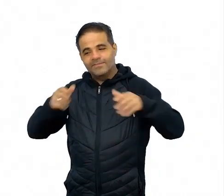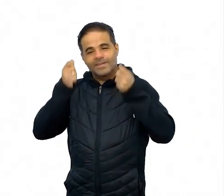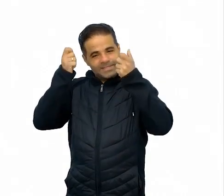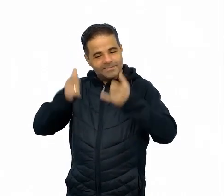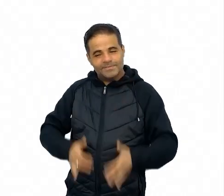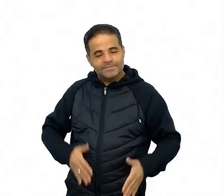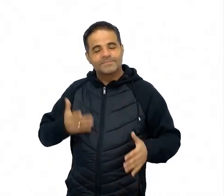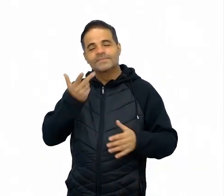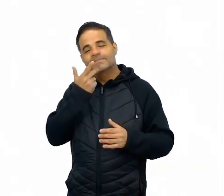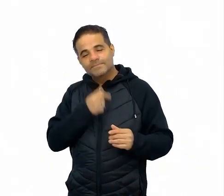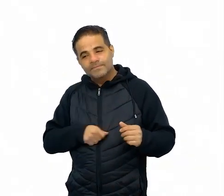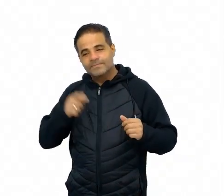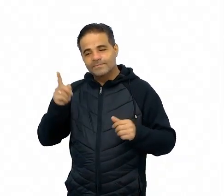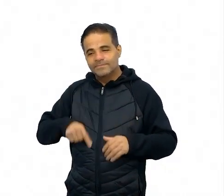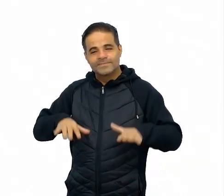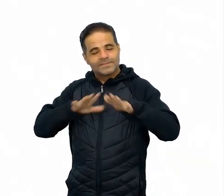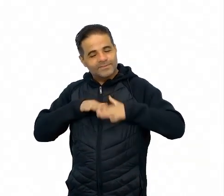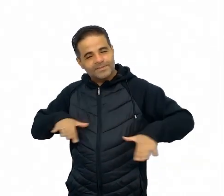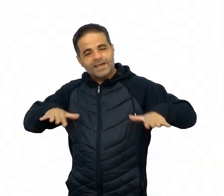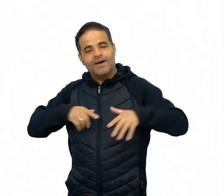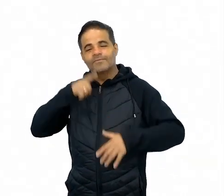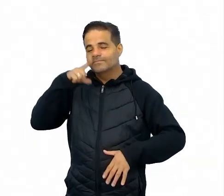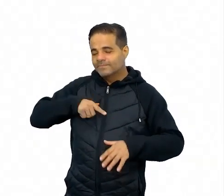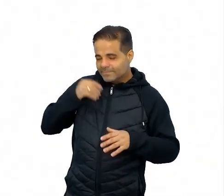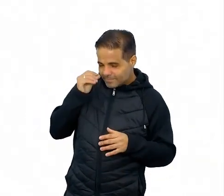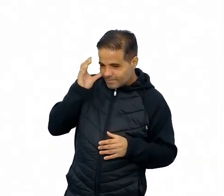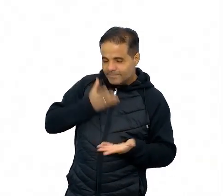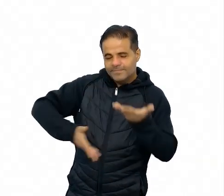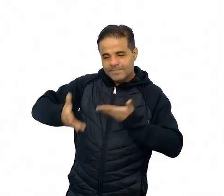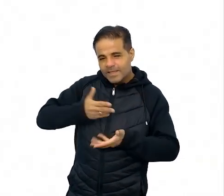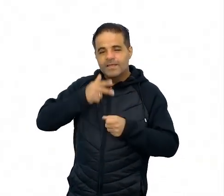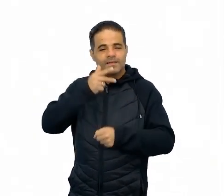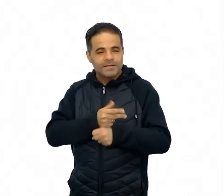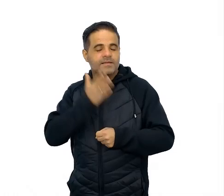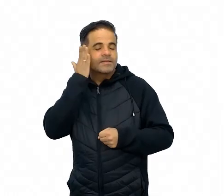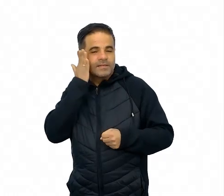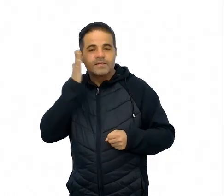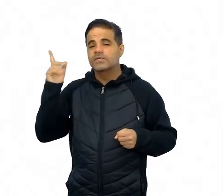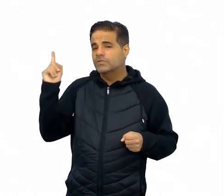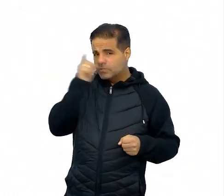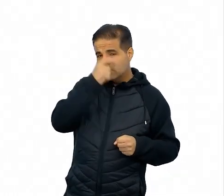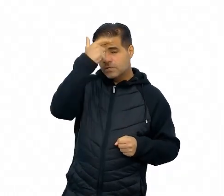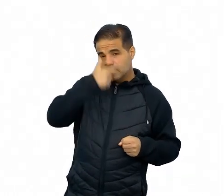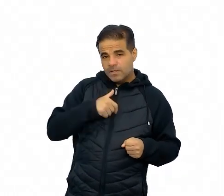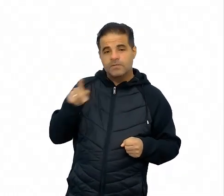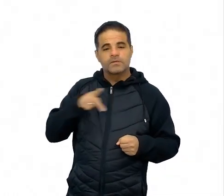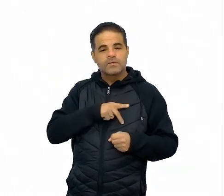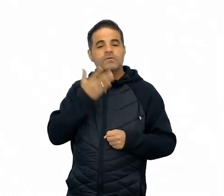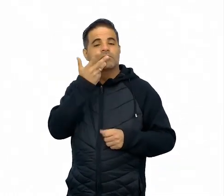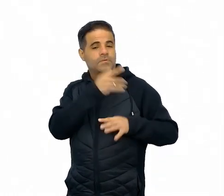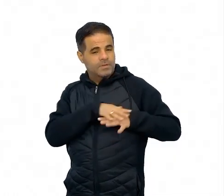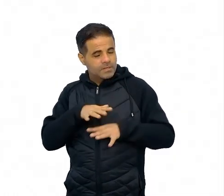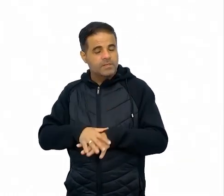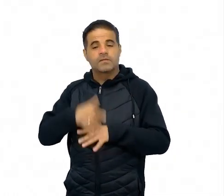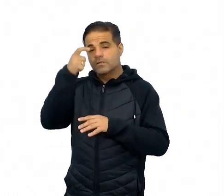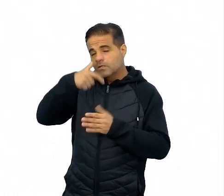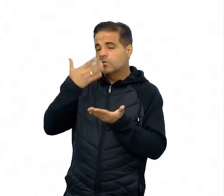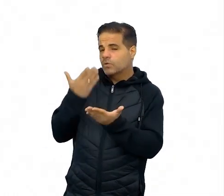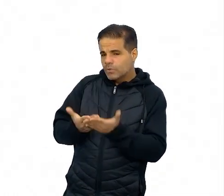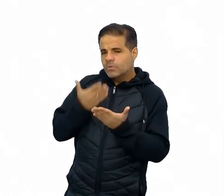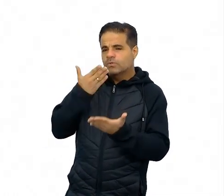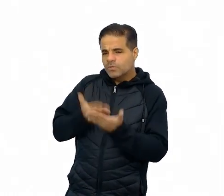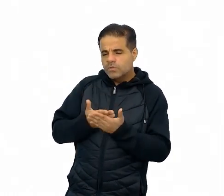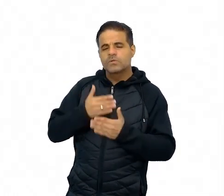às vezes, é difícil a gente fazer alguns movimentos. Eu reconheço, enquanto professora de matemática, estou